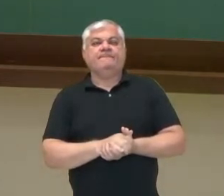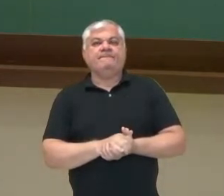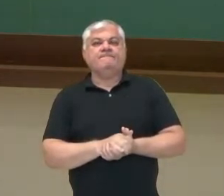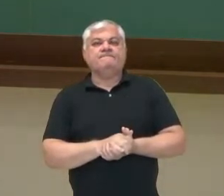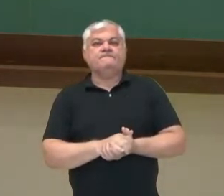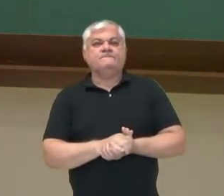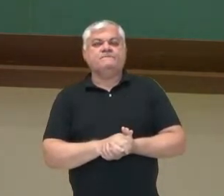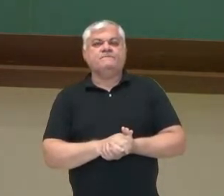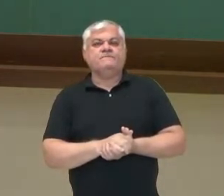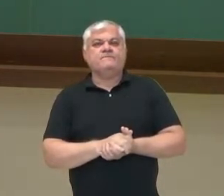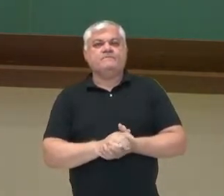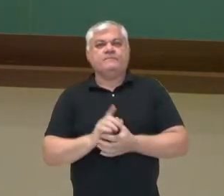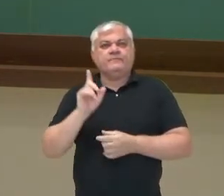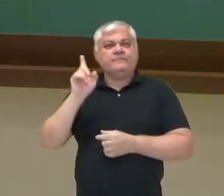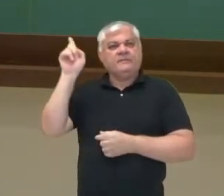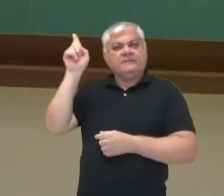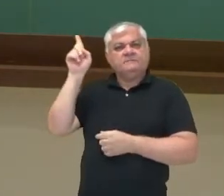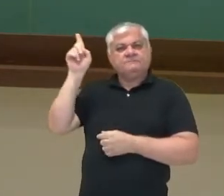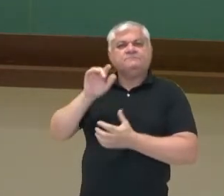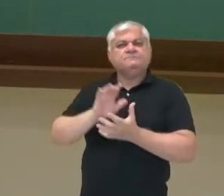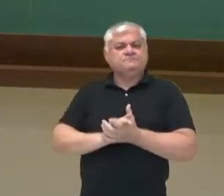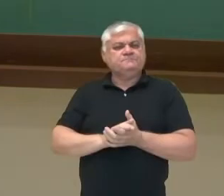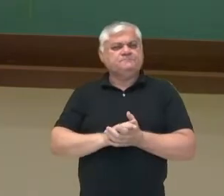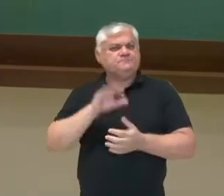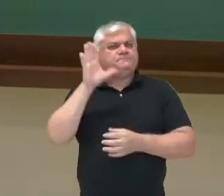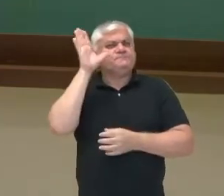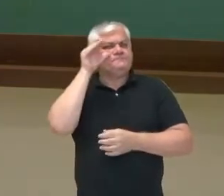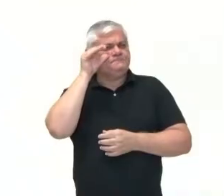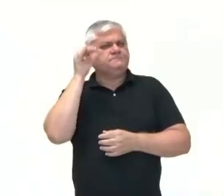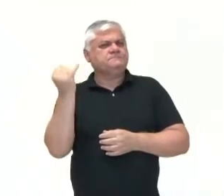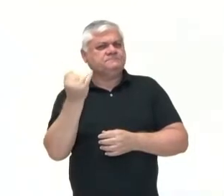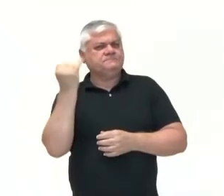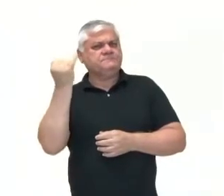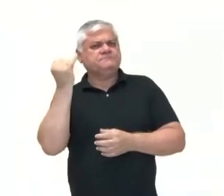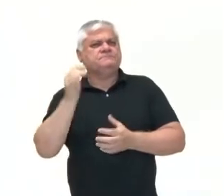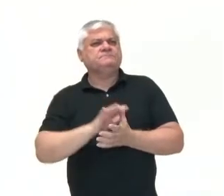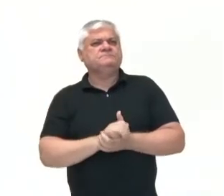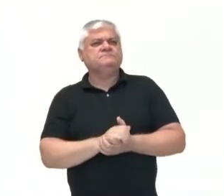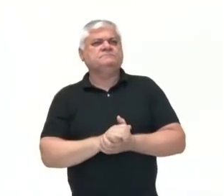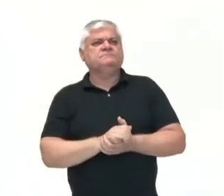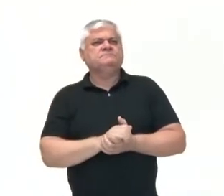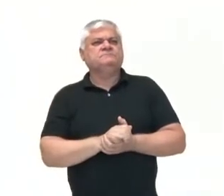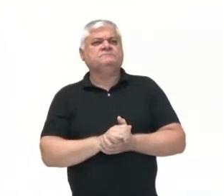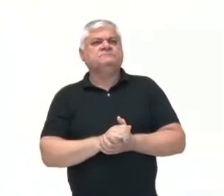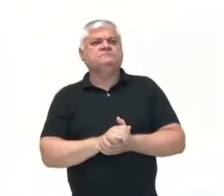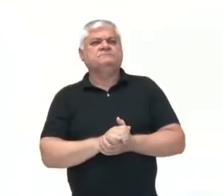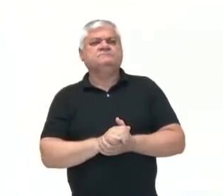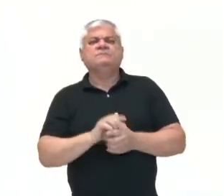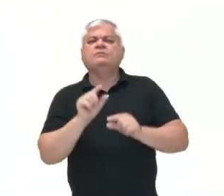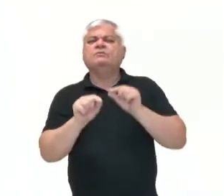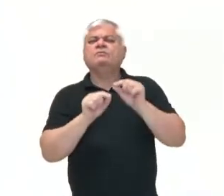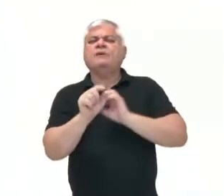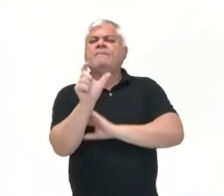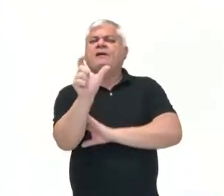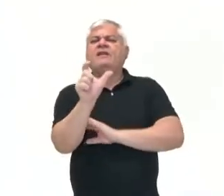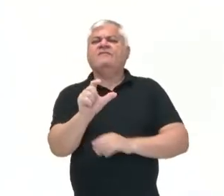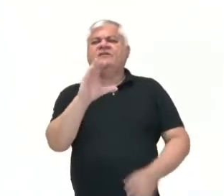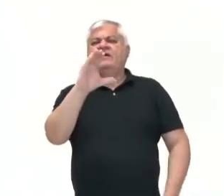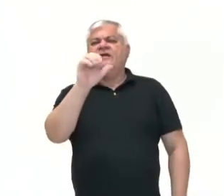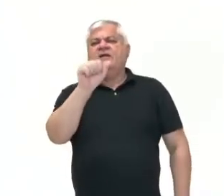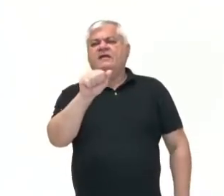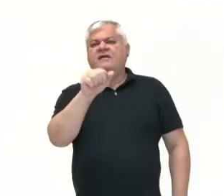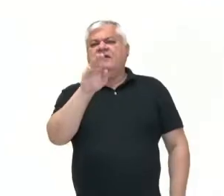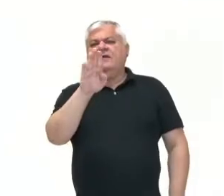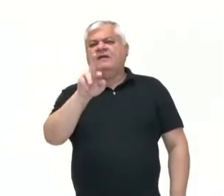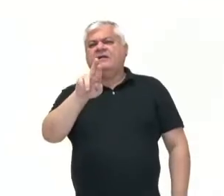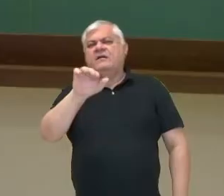vamos observar aqui uma curiosidade bem importante, tá? Você sabe como surgiu a expressão